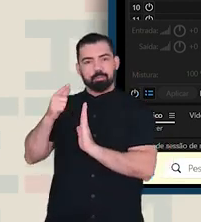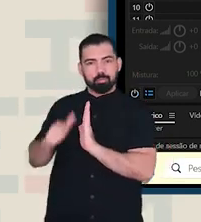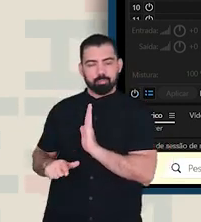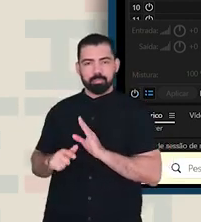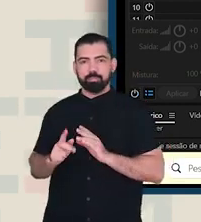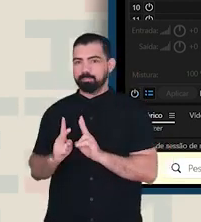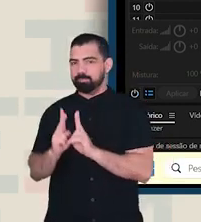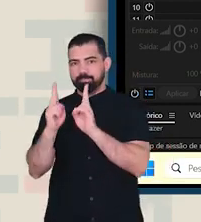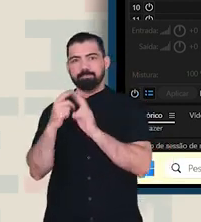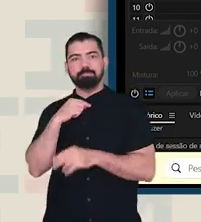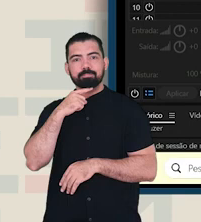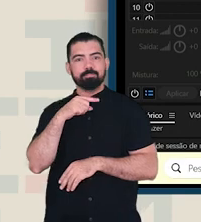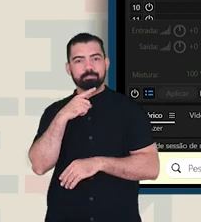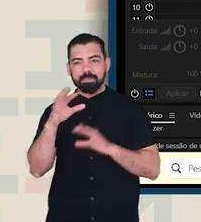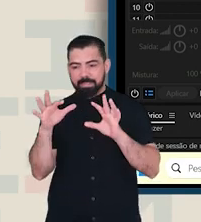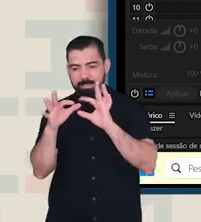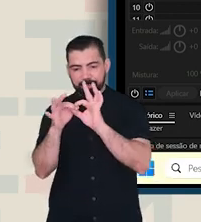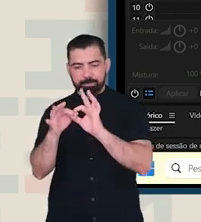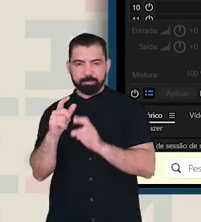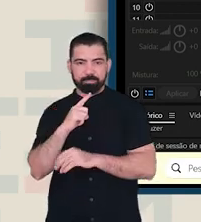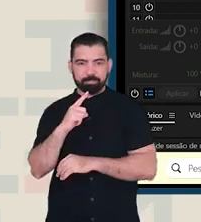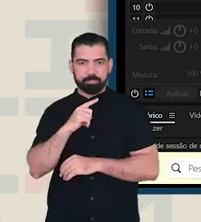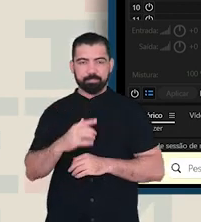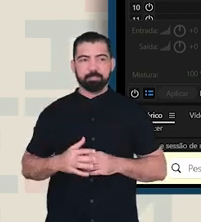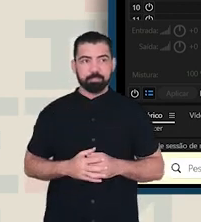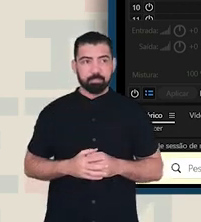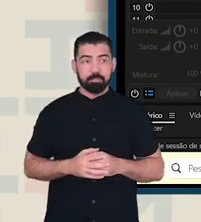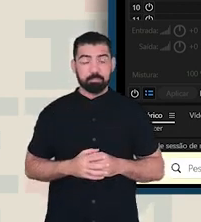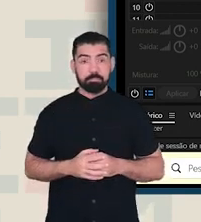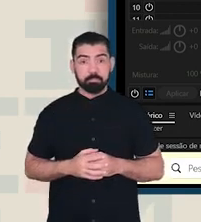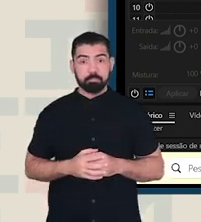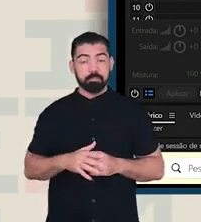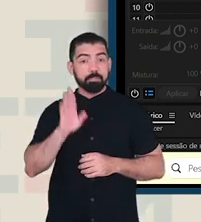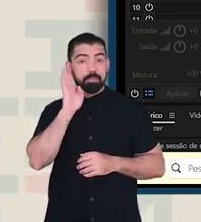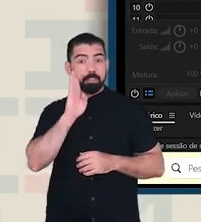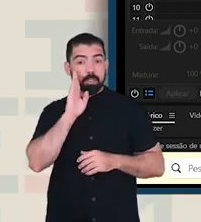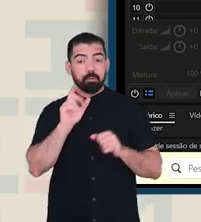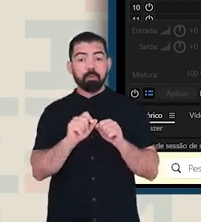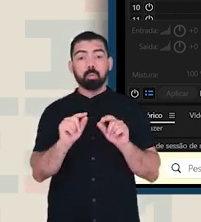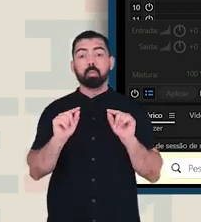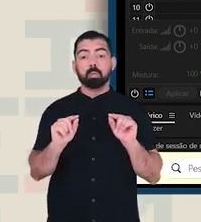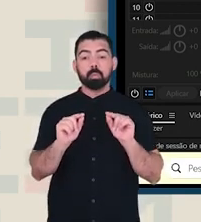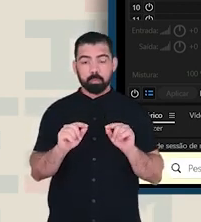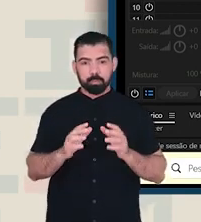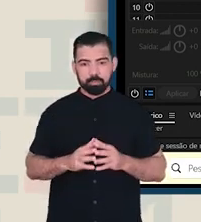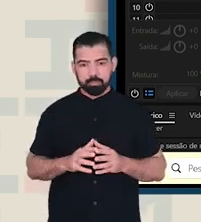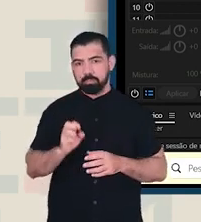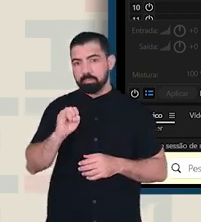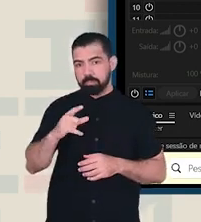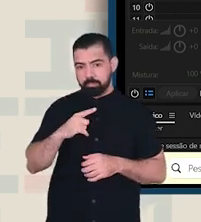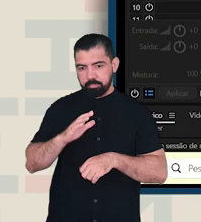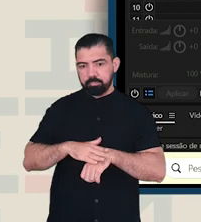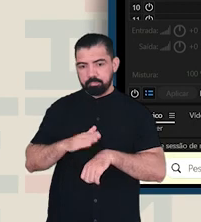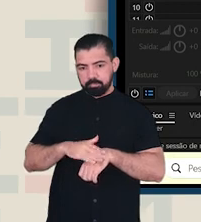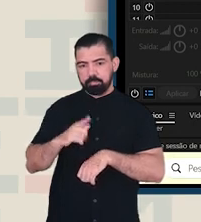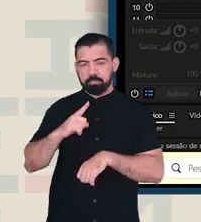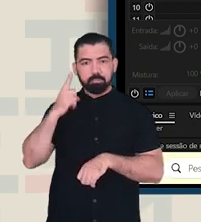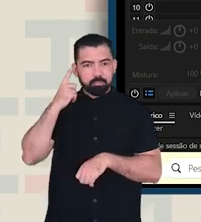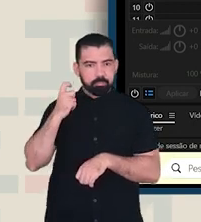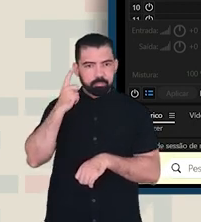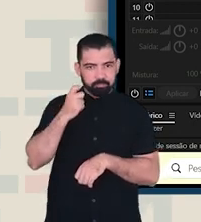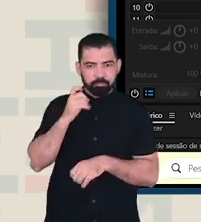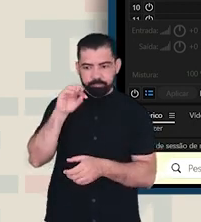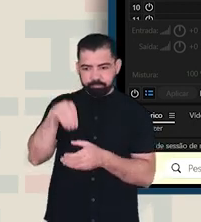som. Então, o que é legal de se fazer que, se eu tenho esse som